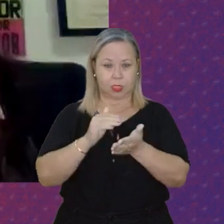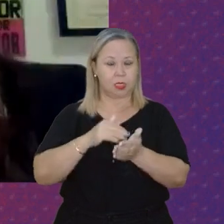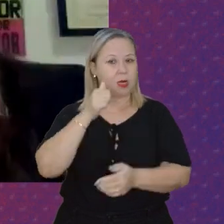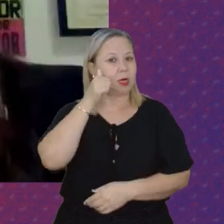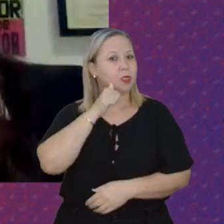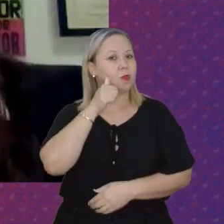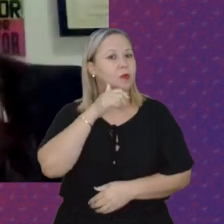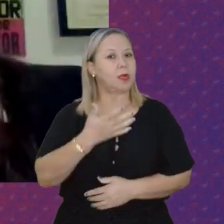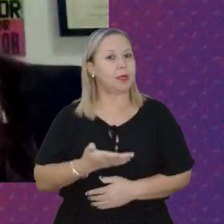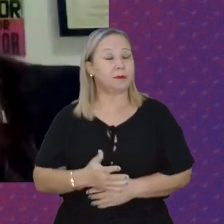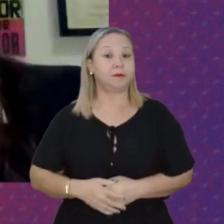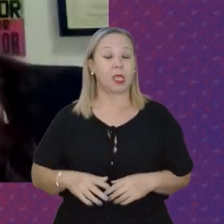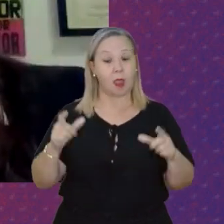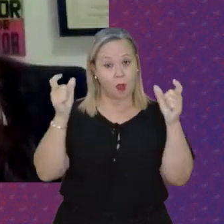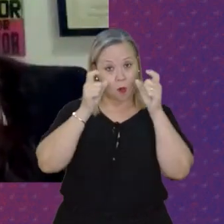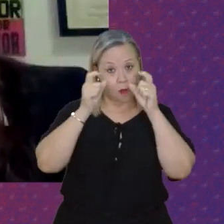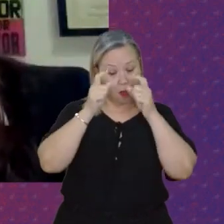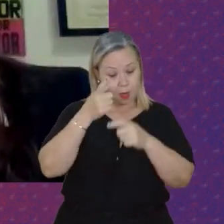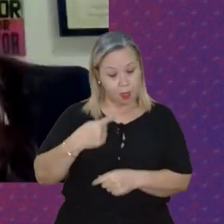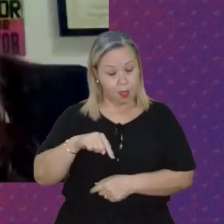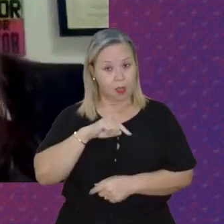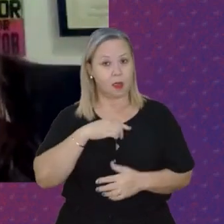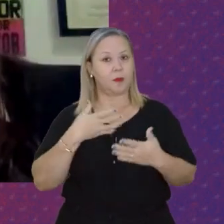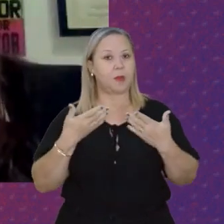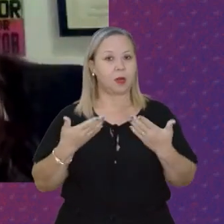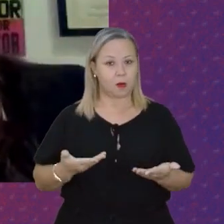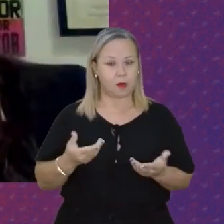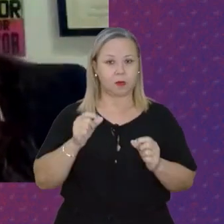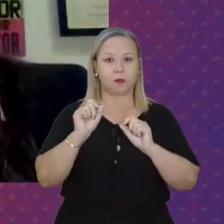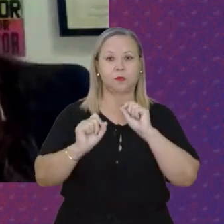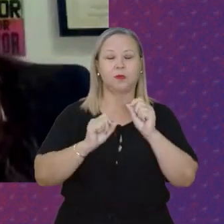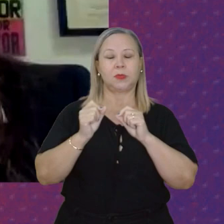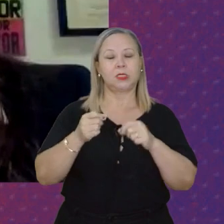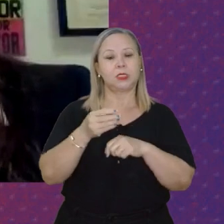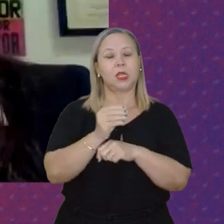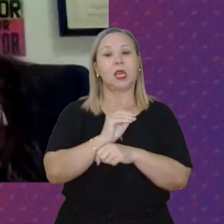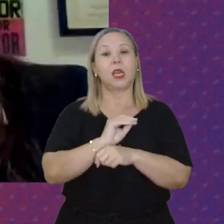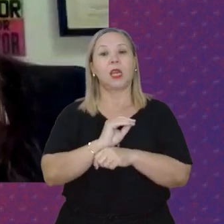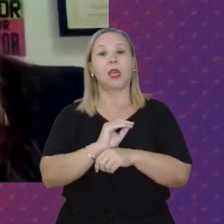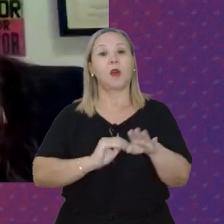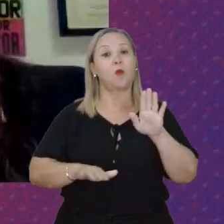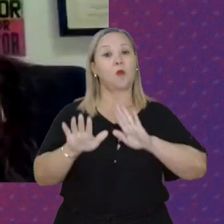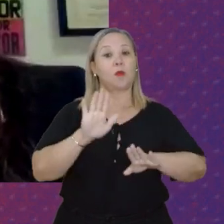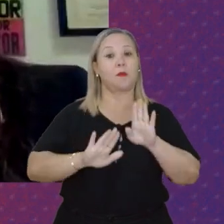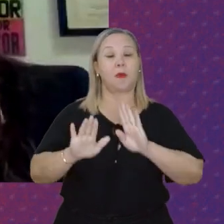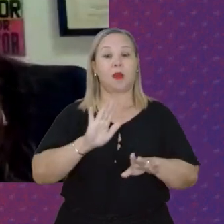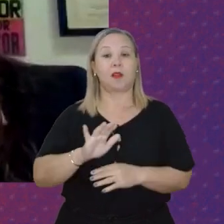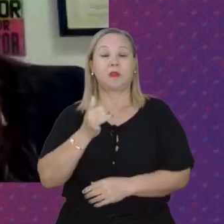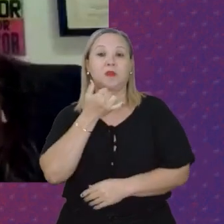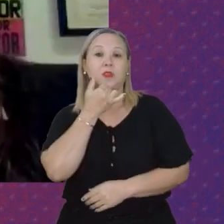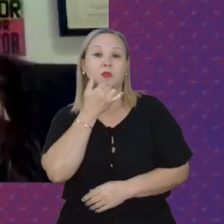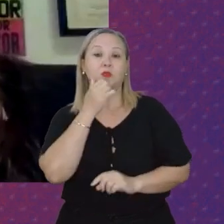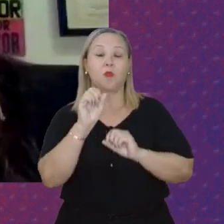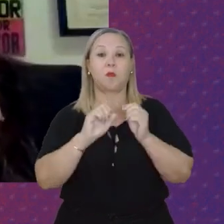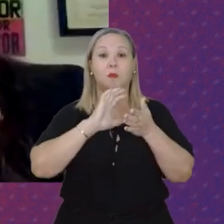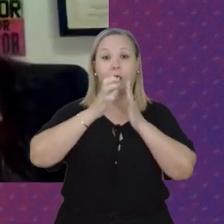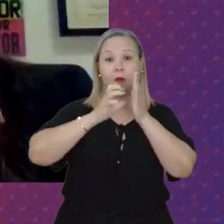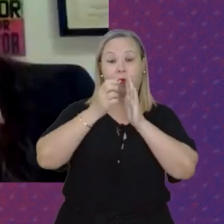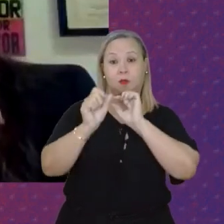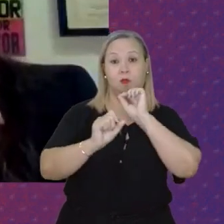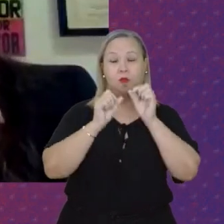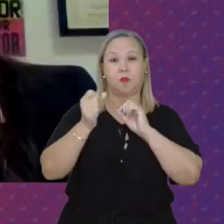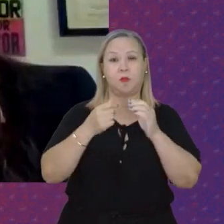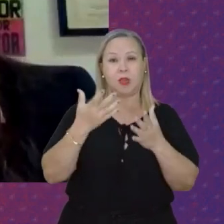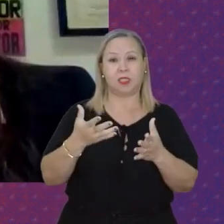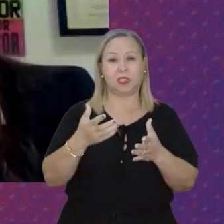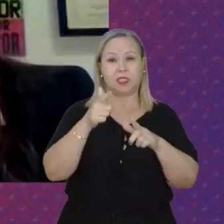mulheres. Fica aqui um alerta para a gente também, para que a gente tome cuidado para que isso não seja uma desculpa para que os partidos passem a